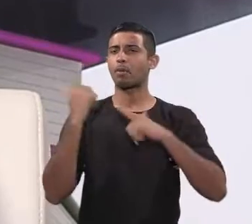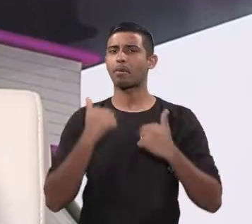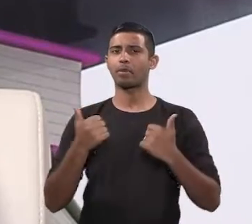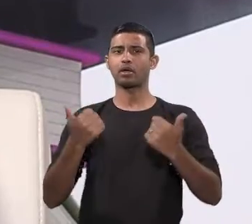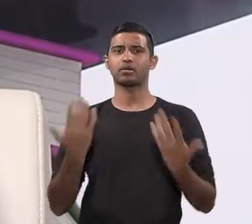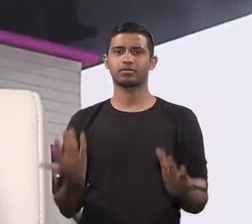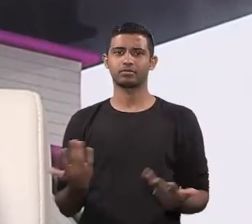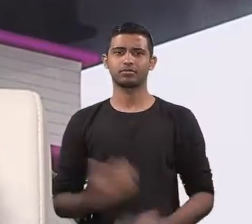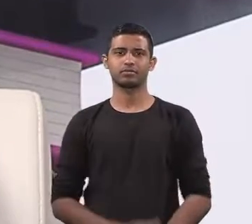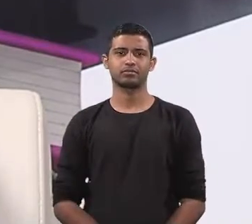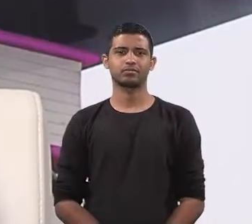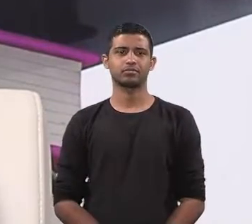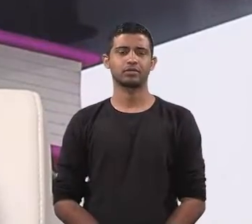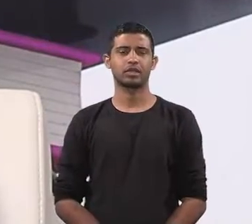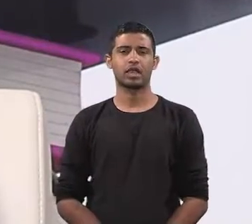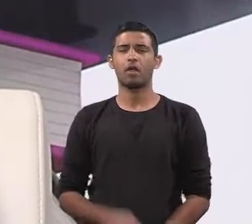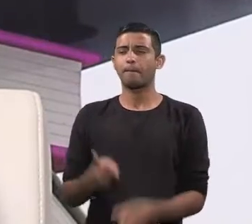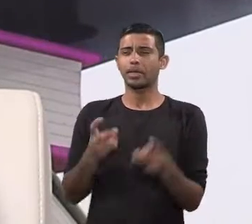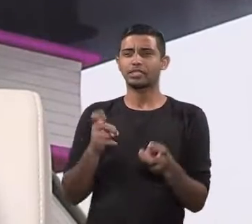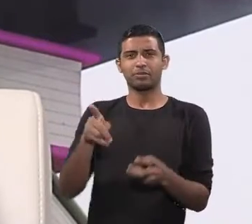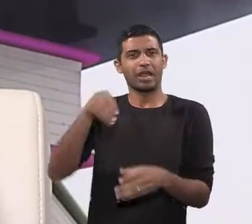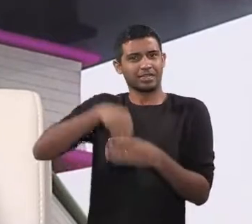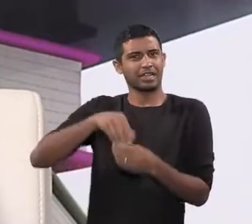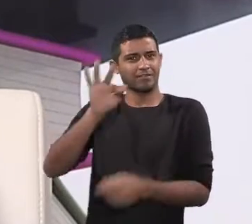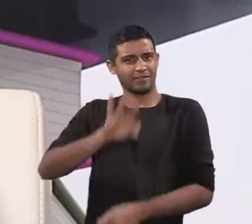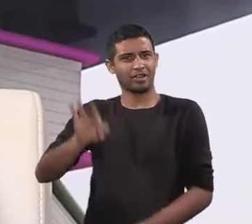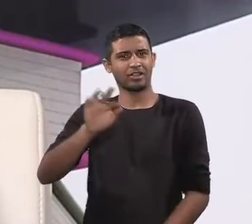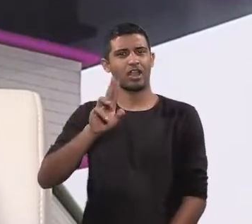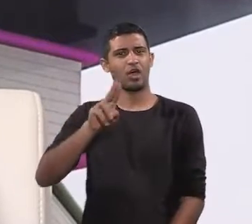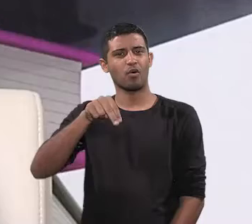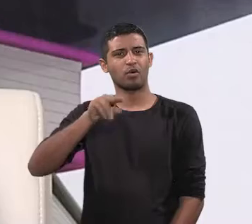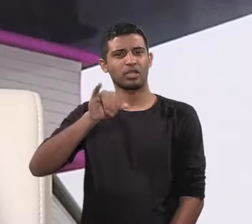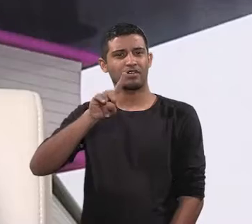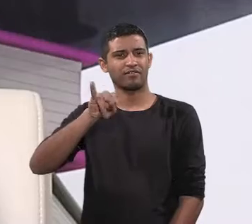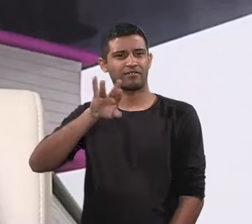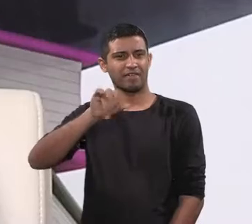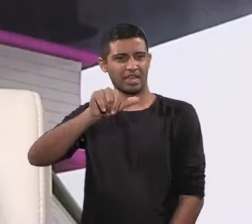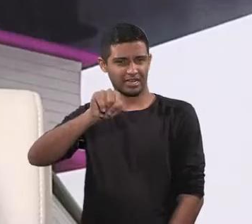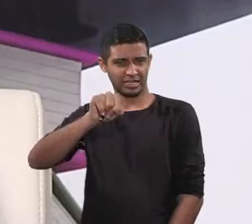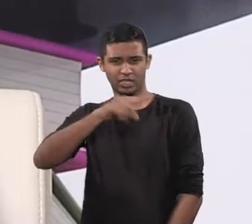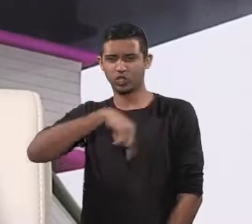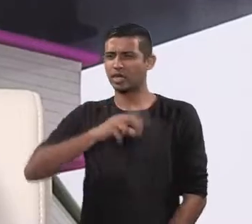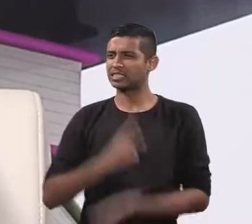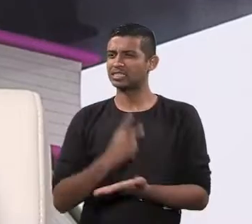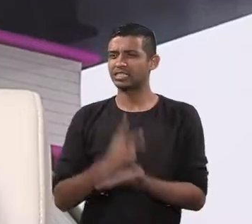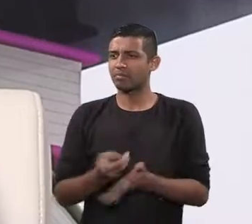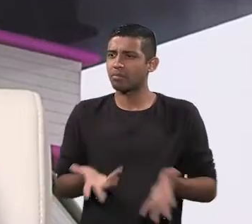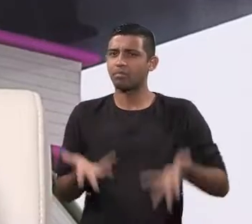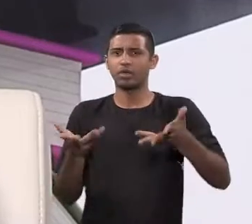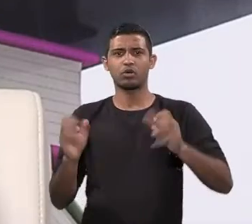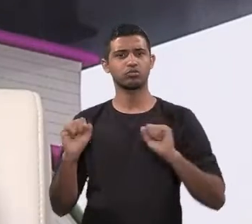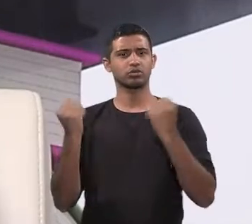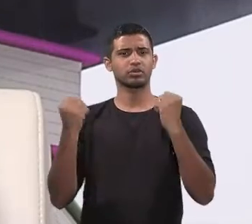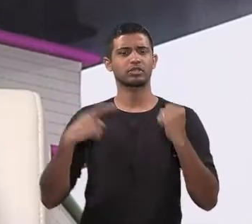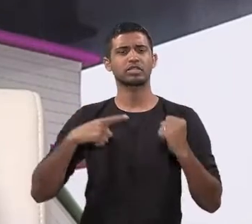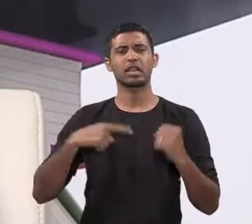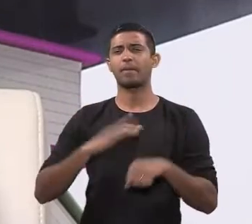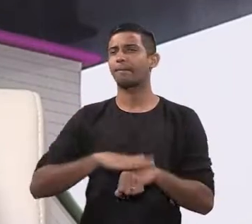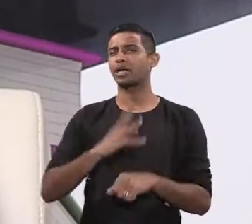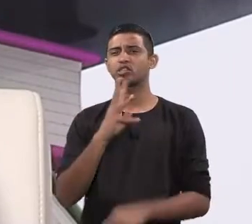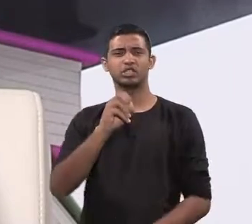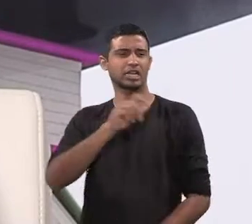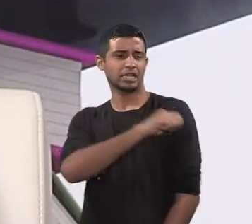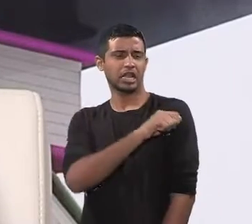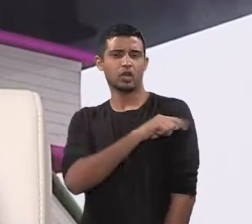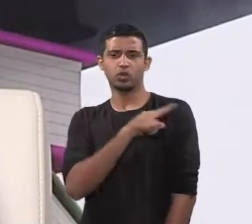brilhante. E lá, no Univeritas, a gente valoriza muito essa questão do esporte. Os nossos alunos lá, a gente tem mais de 30